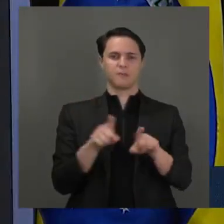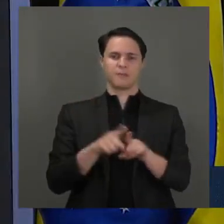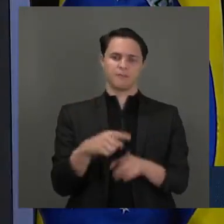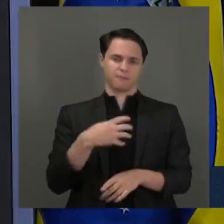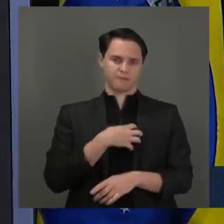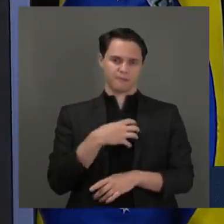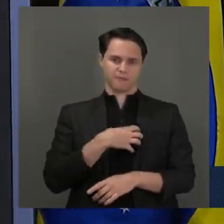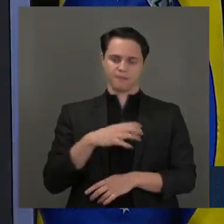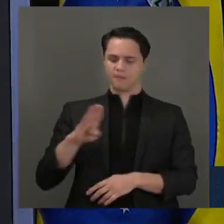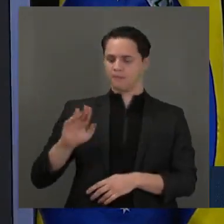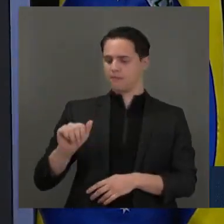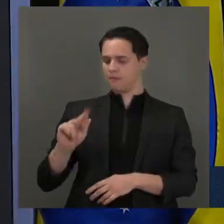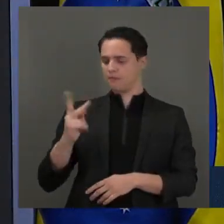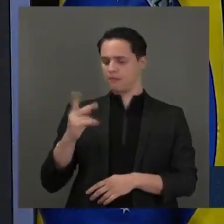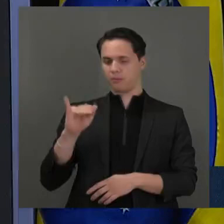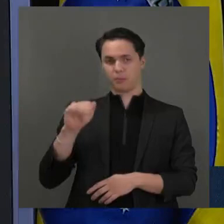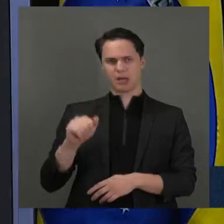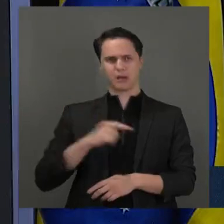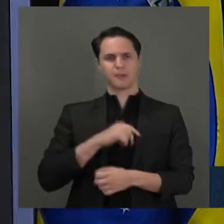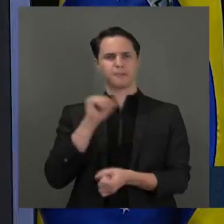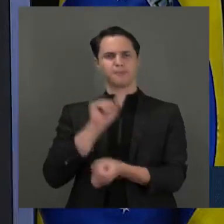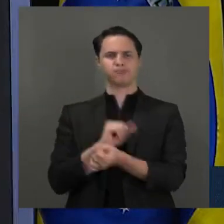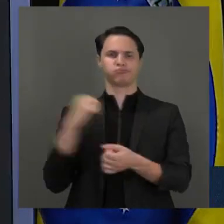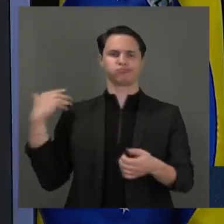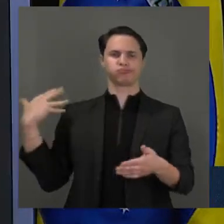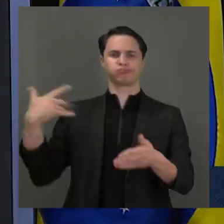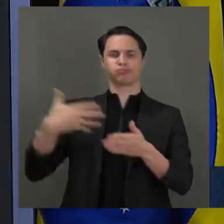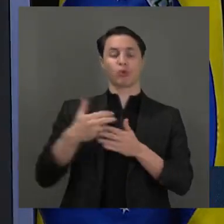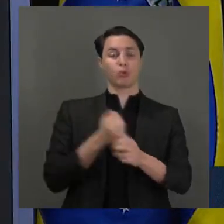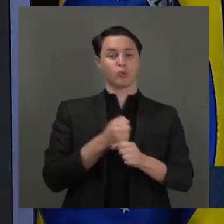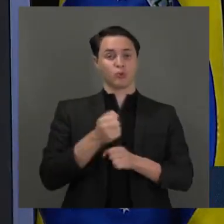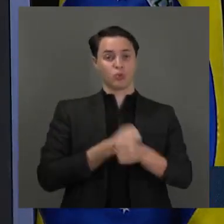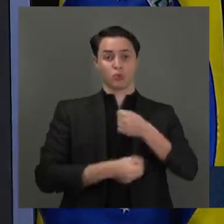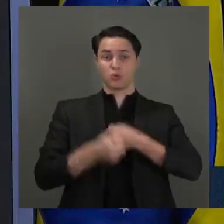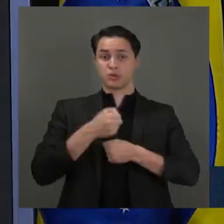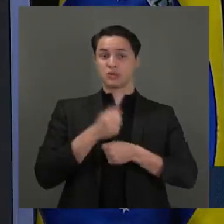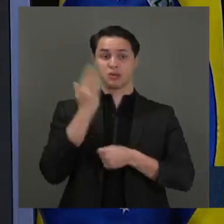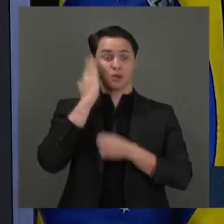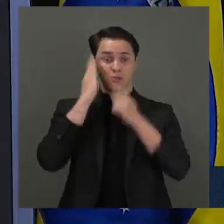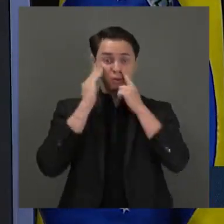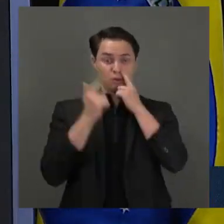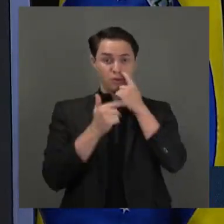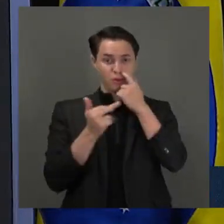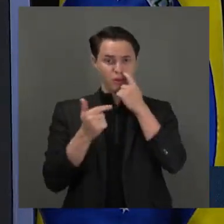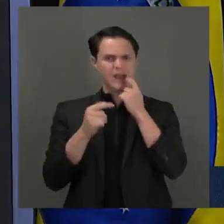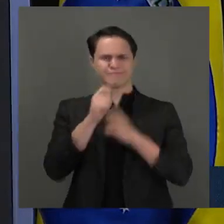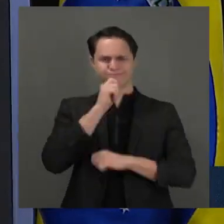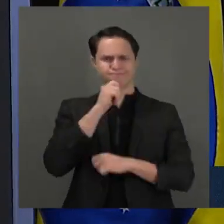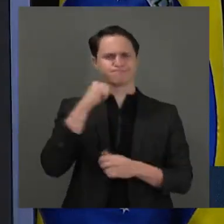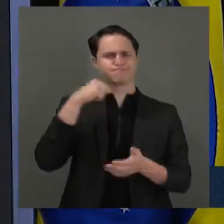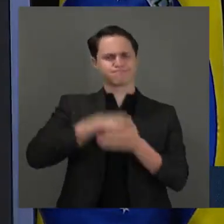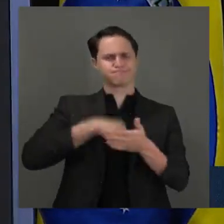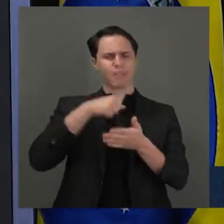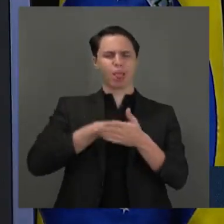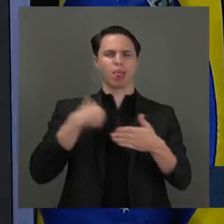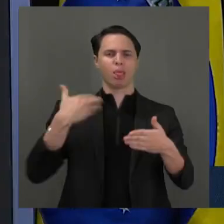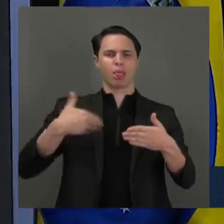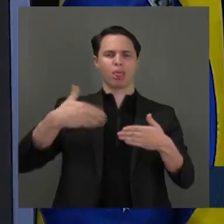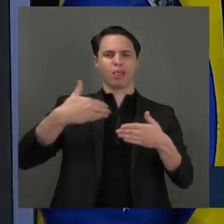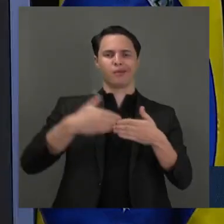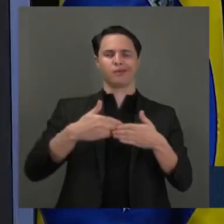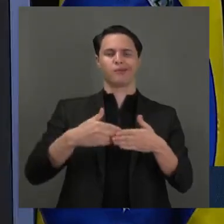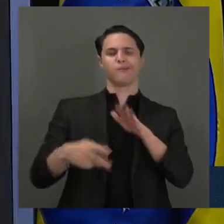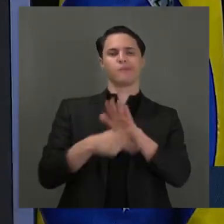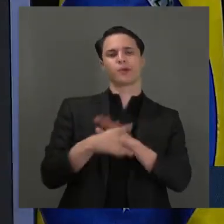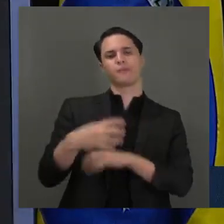que estiveram paralisadas durante boa parte do ano passado, situação que ainda persiste na unidade da